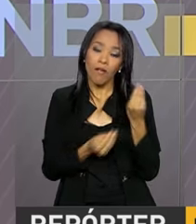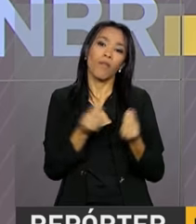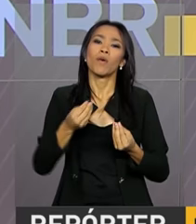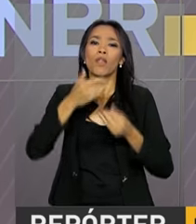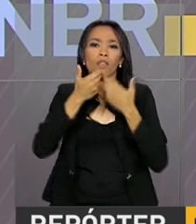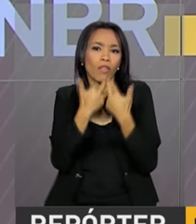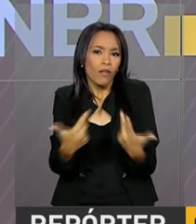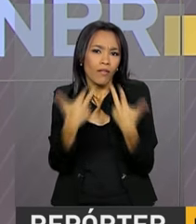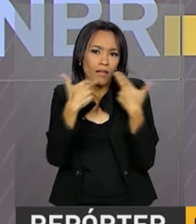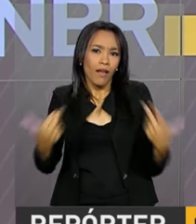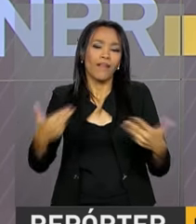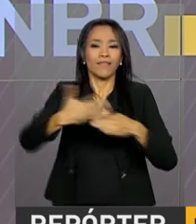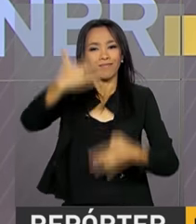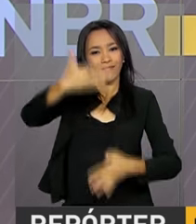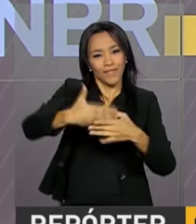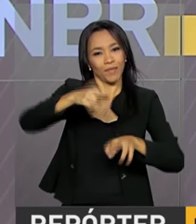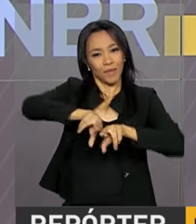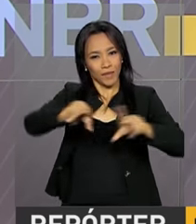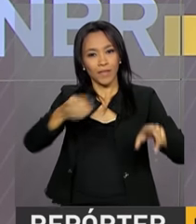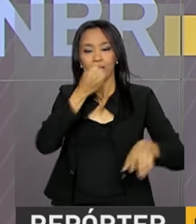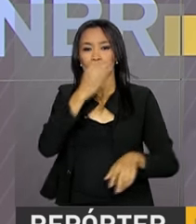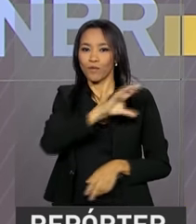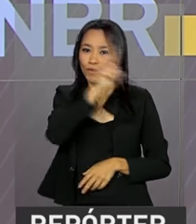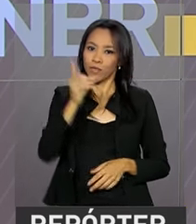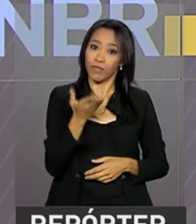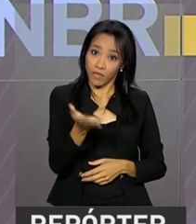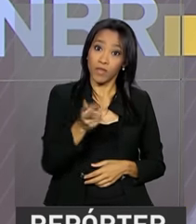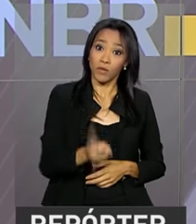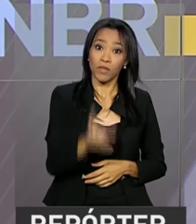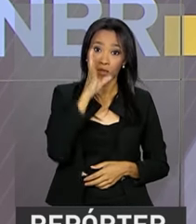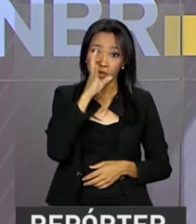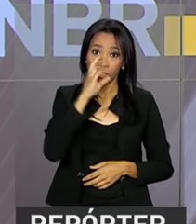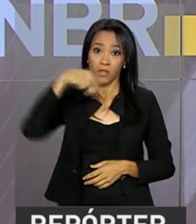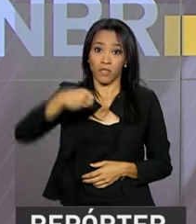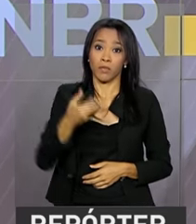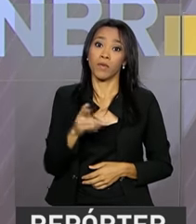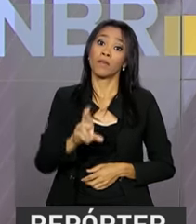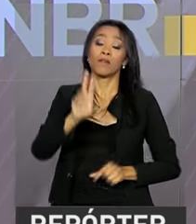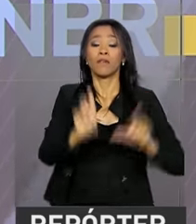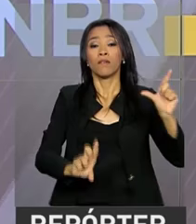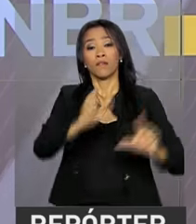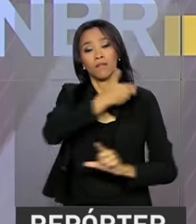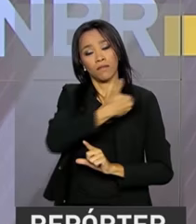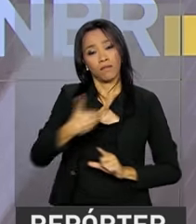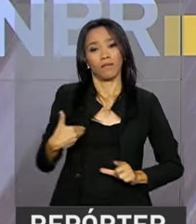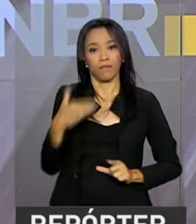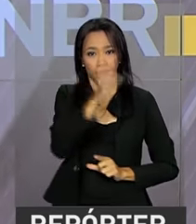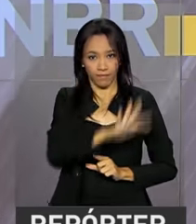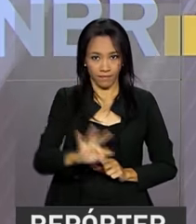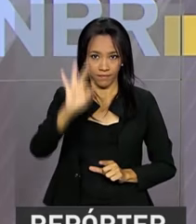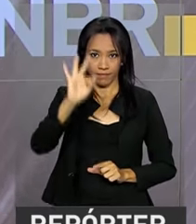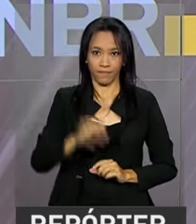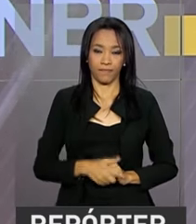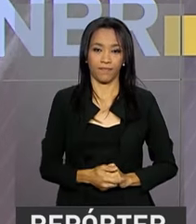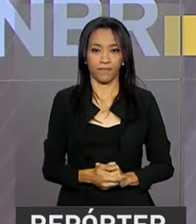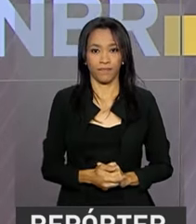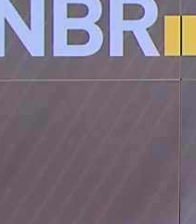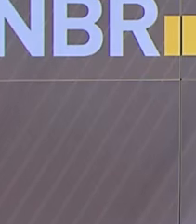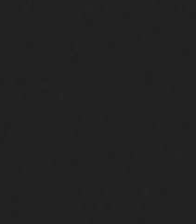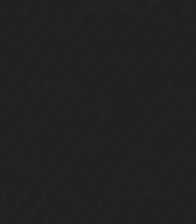novidades pelas nossas redes sociais um bom dia para você e continue com a gente aqui na nbr a tv do governo